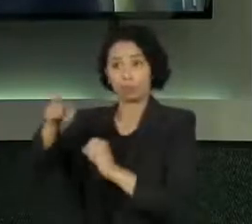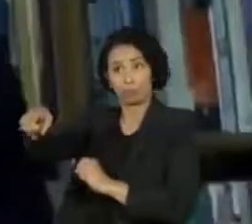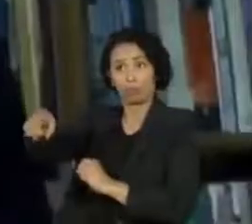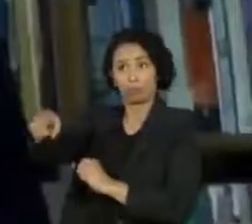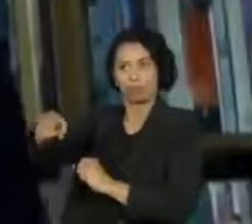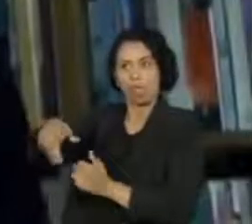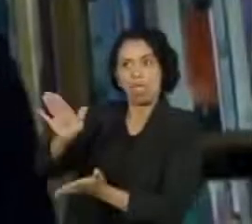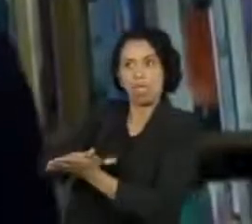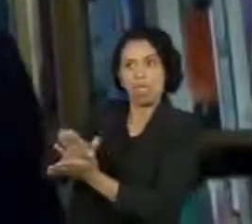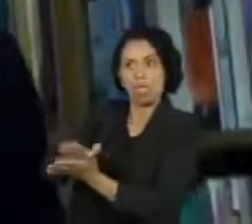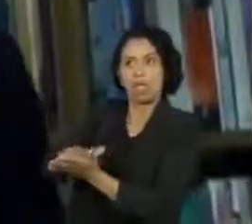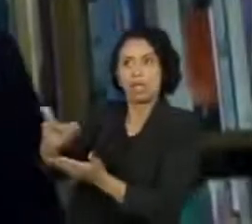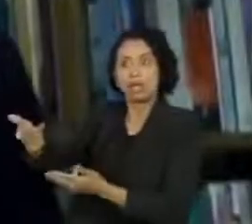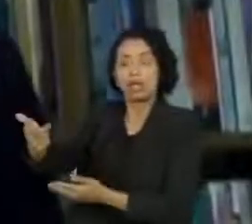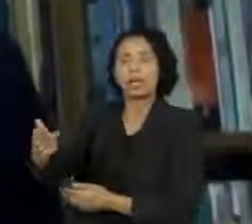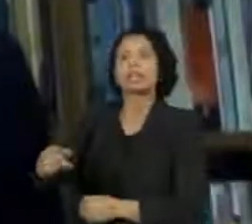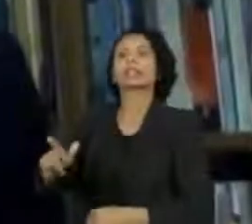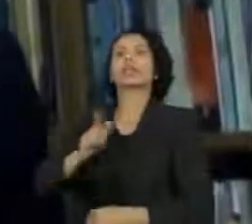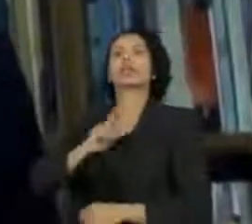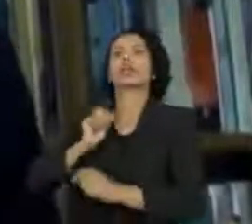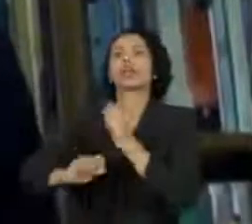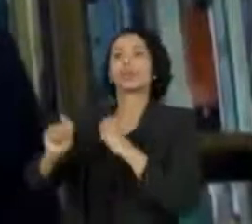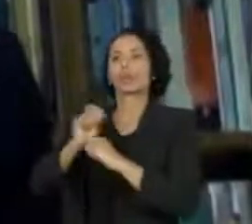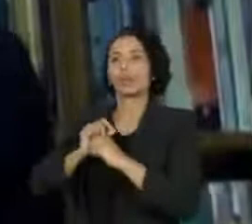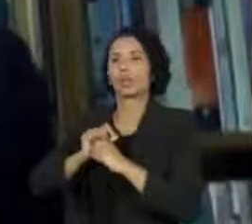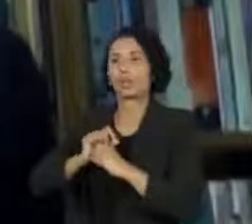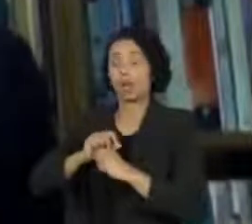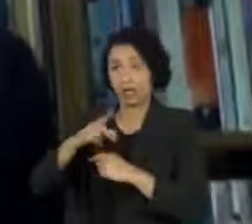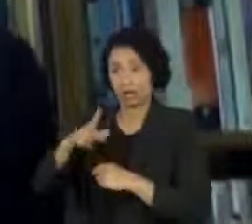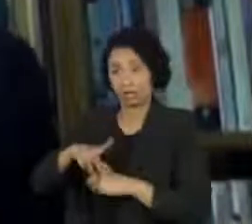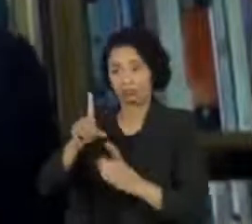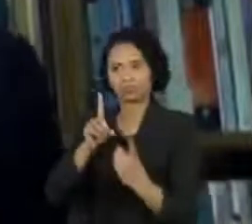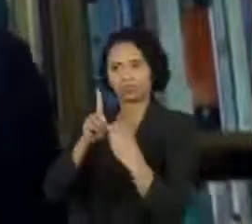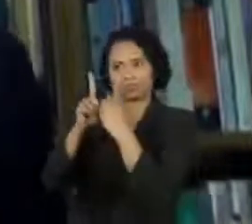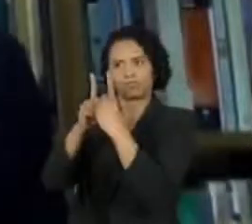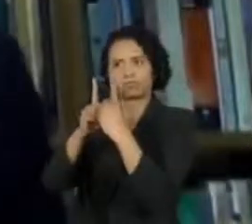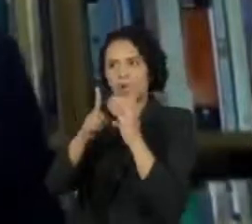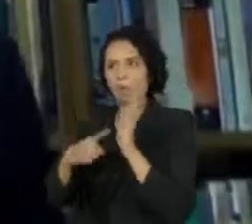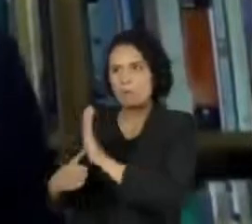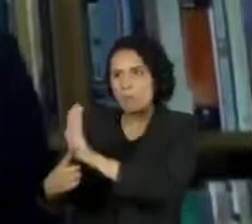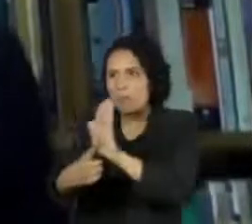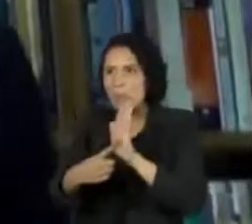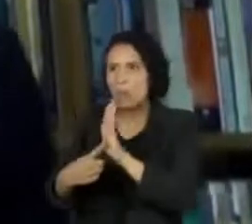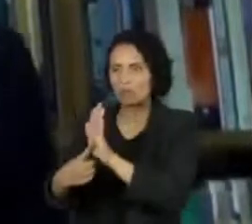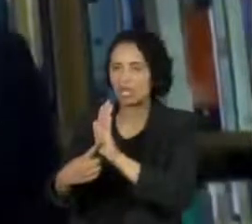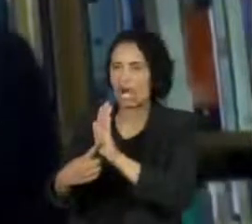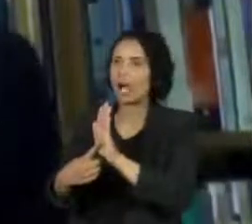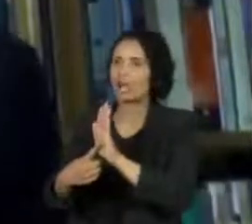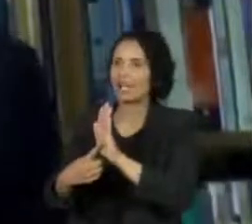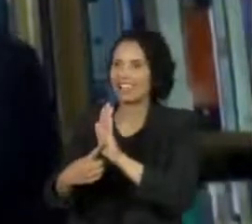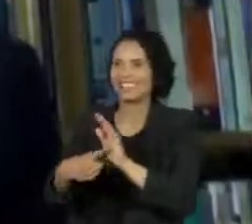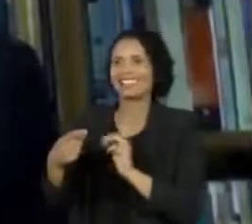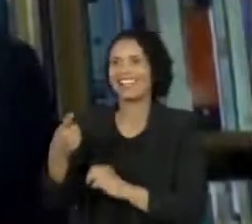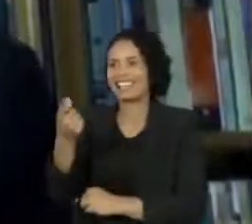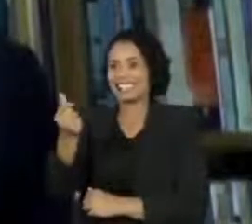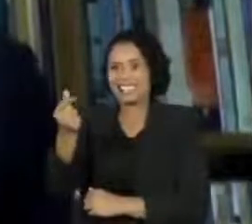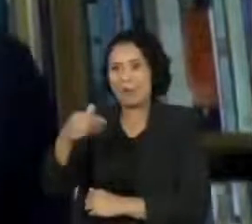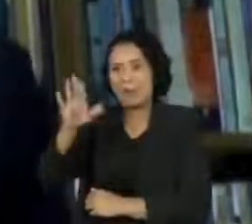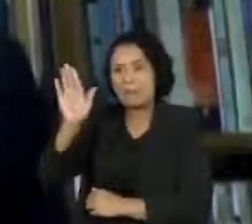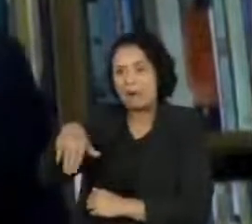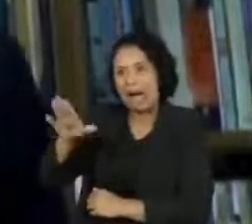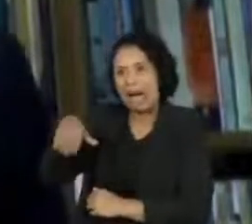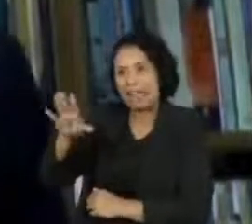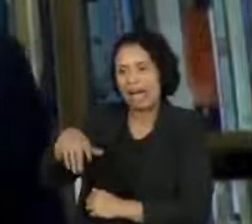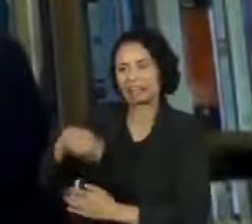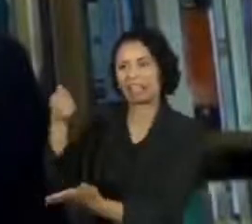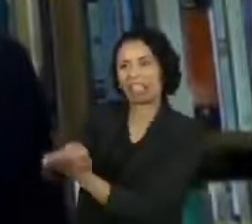lembrar que expor o consumidor, infernizar a vida do consumidor, pode ser o meio mais barato de cobrar uma dívida,